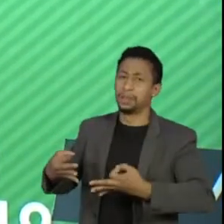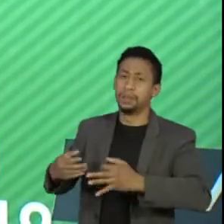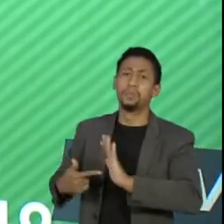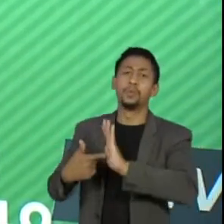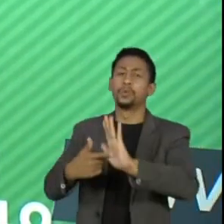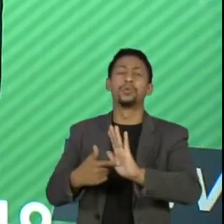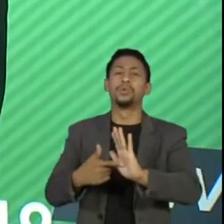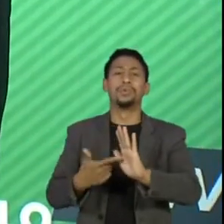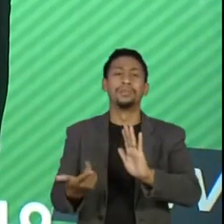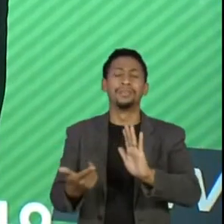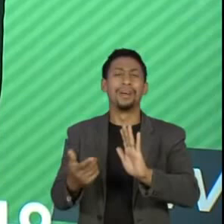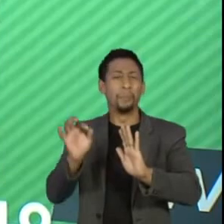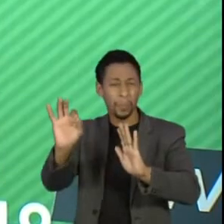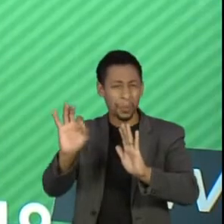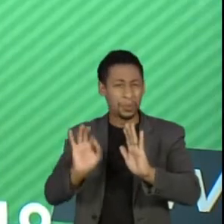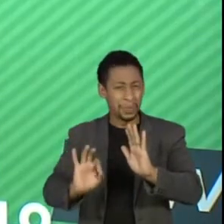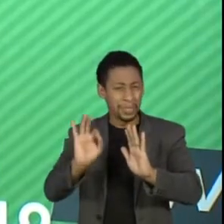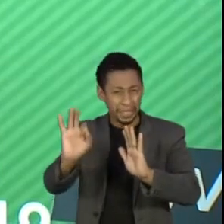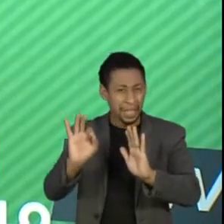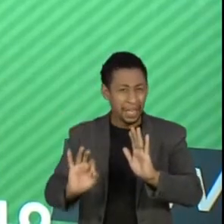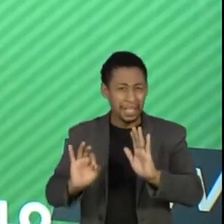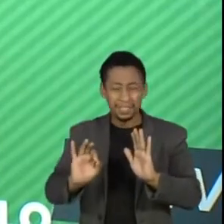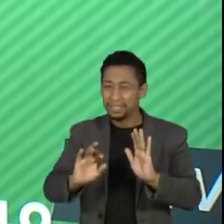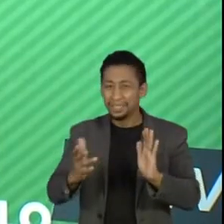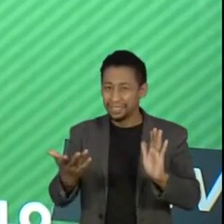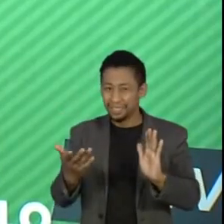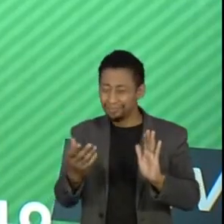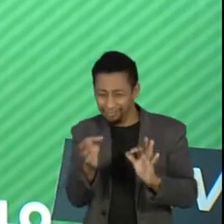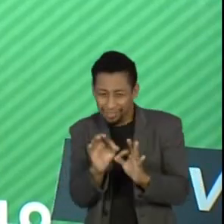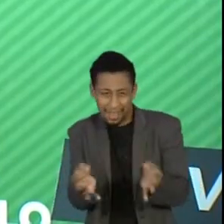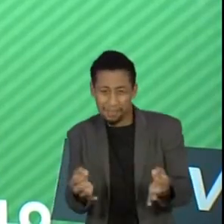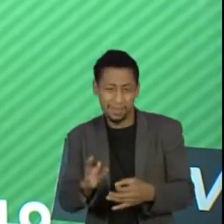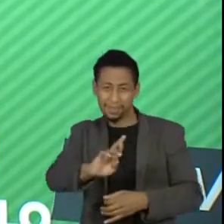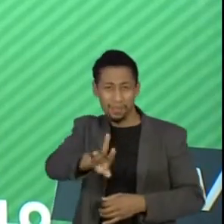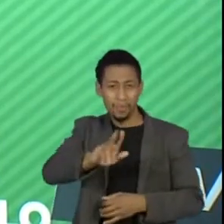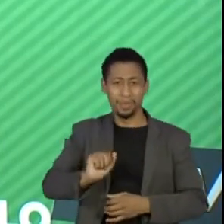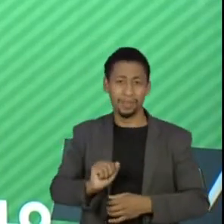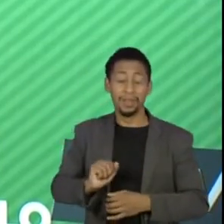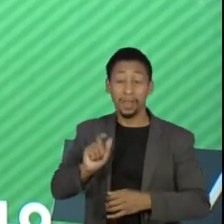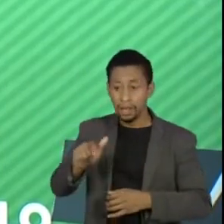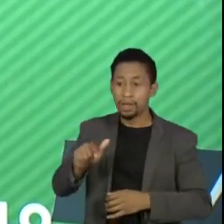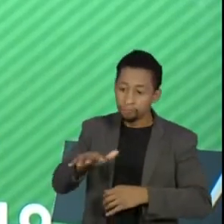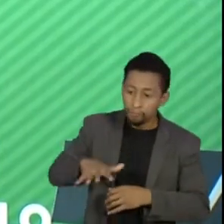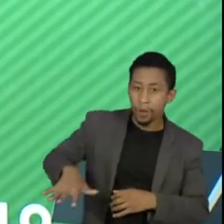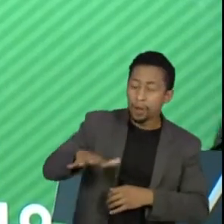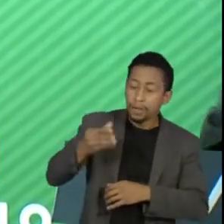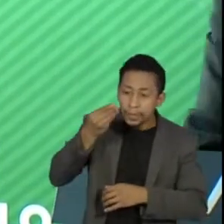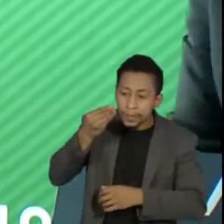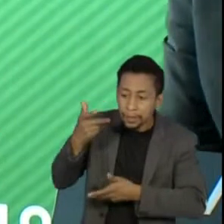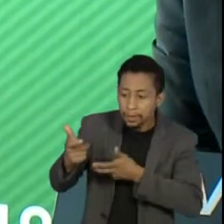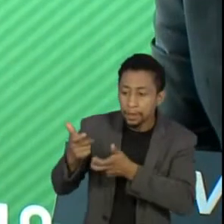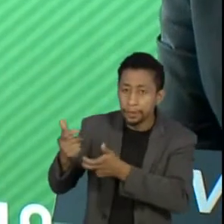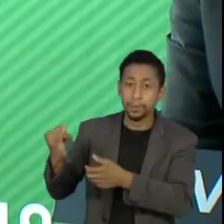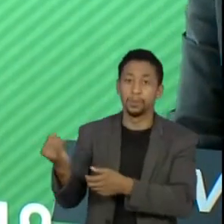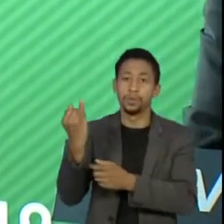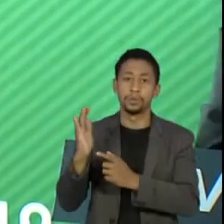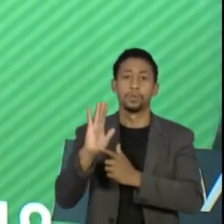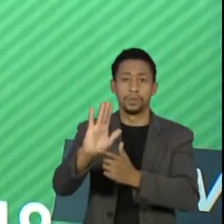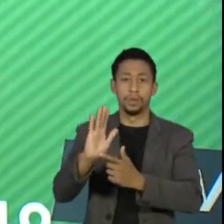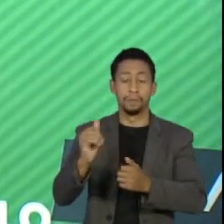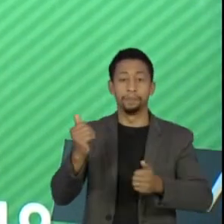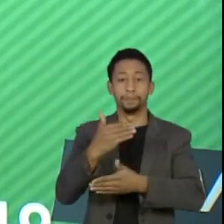fala um número dentro de um contexto determinado, e por isso é importante salientar isso. Seguinte.